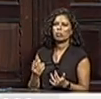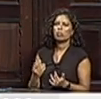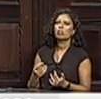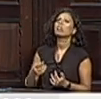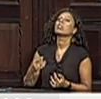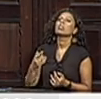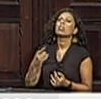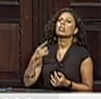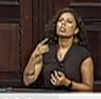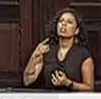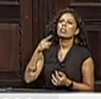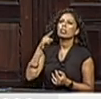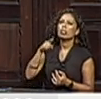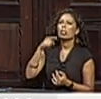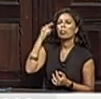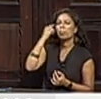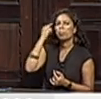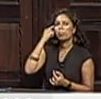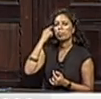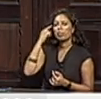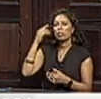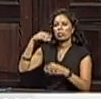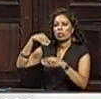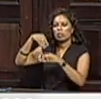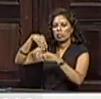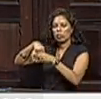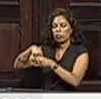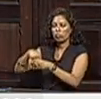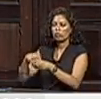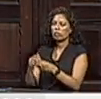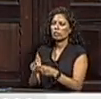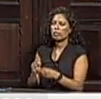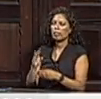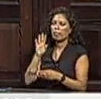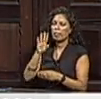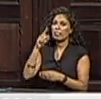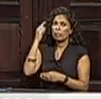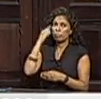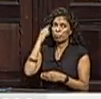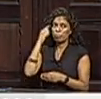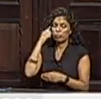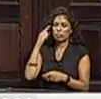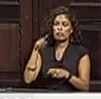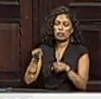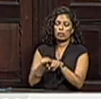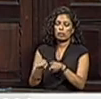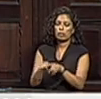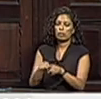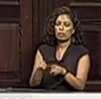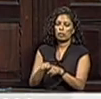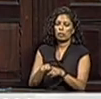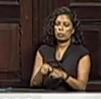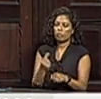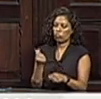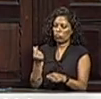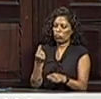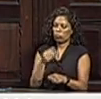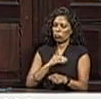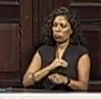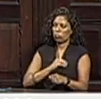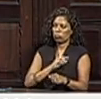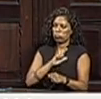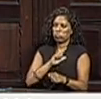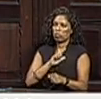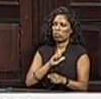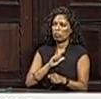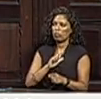tivemos. Acima dos 1,8% da correção do salário mínimo, o governo enviou